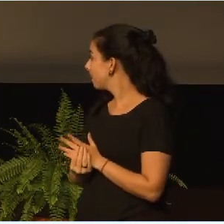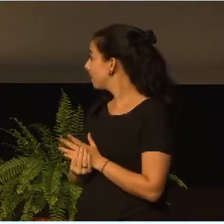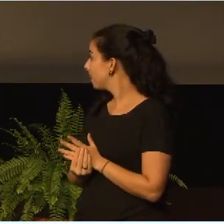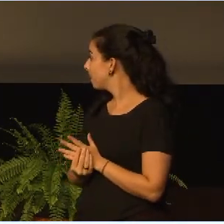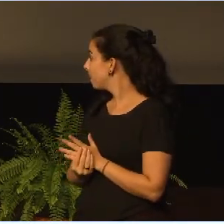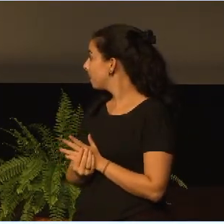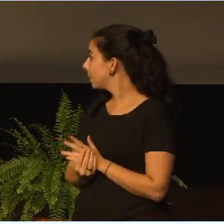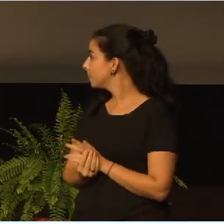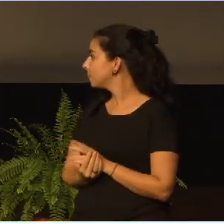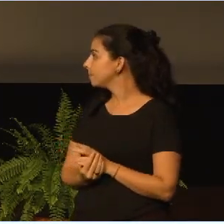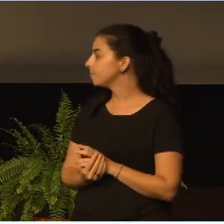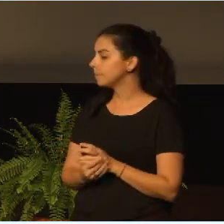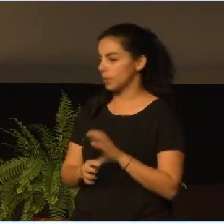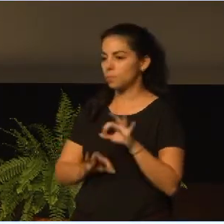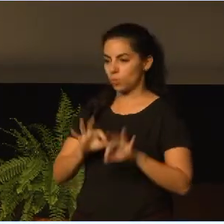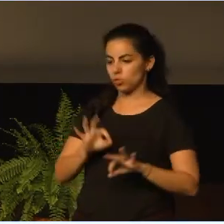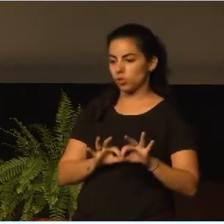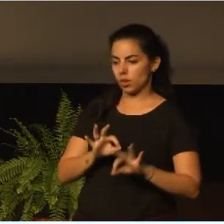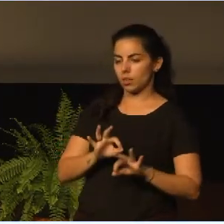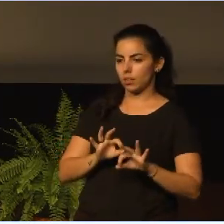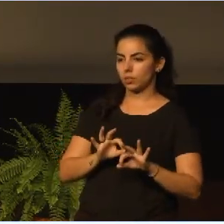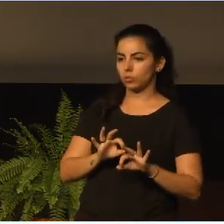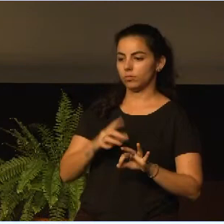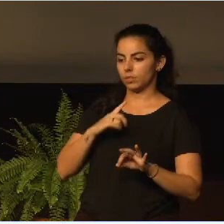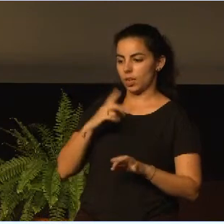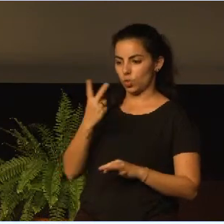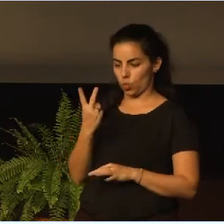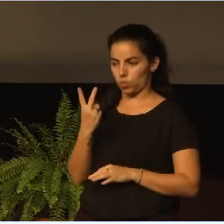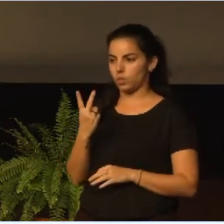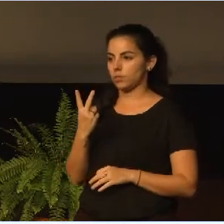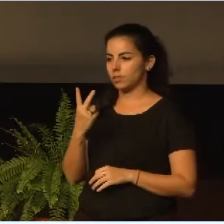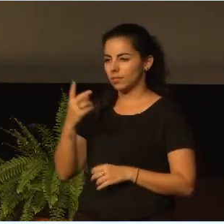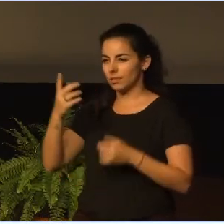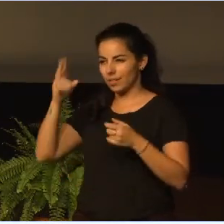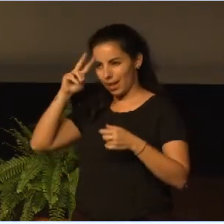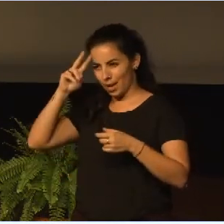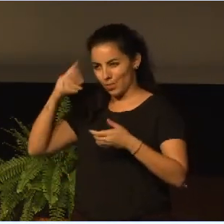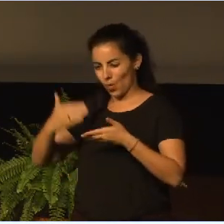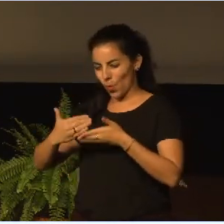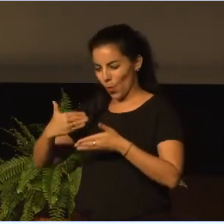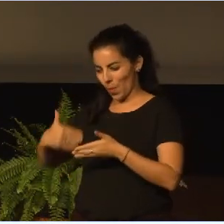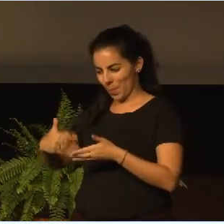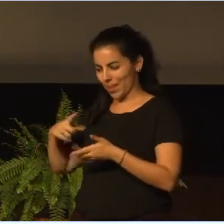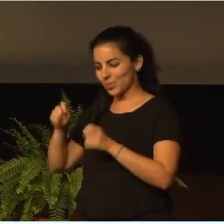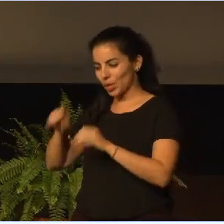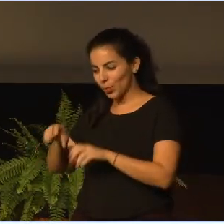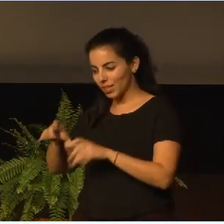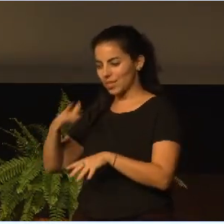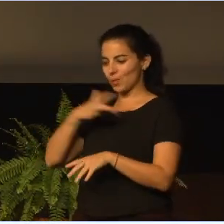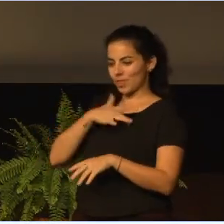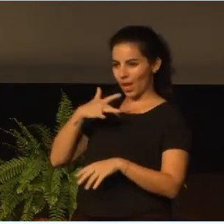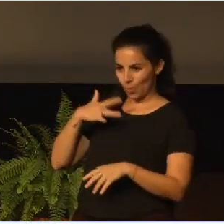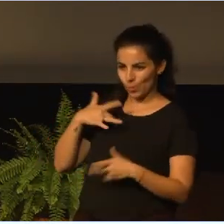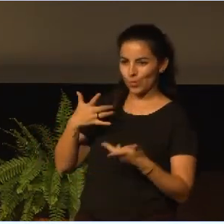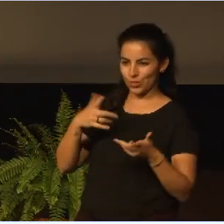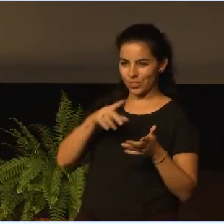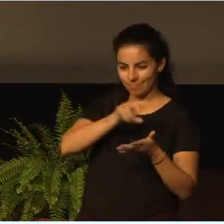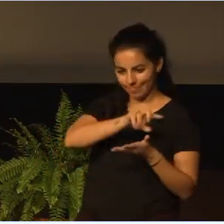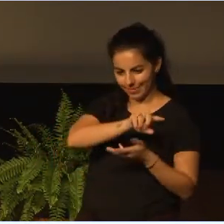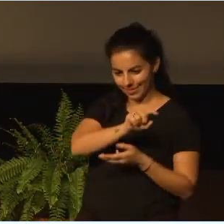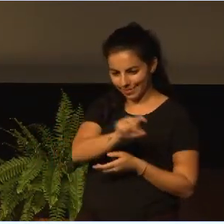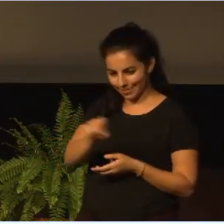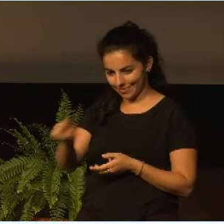Falando de projetos, a gente tem 2 projetos que começam a resolver um pouco aquele nosso propósito lá atrás. Um é na área da saúde, que a gente está